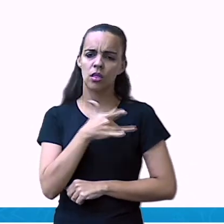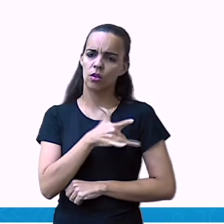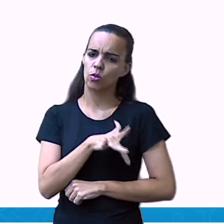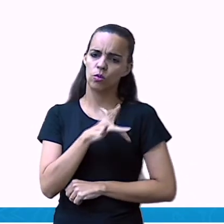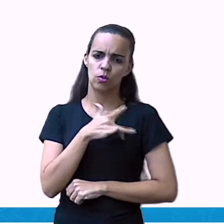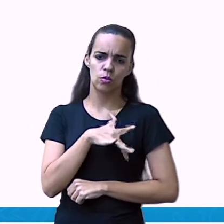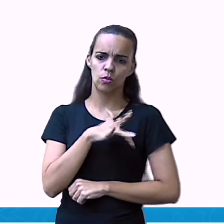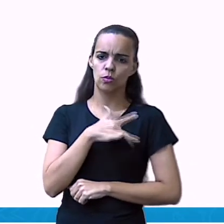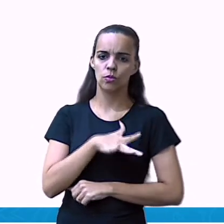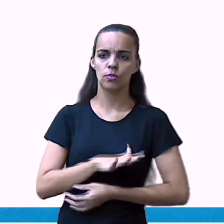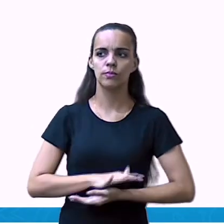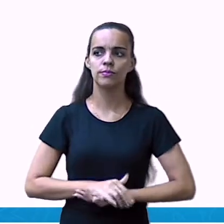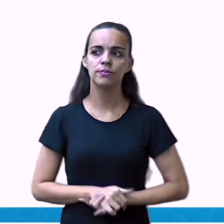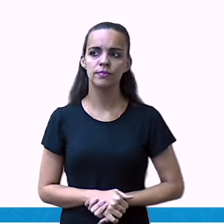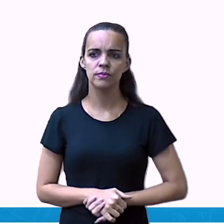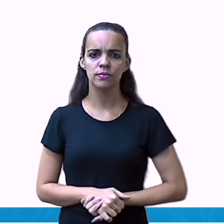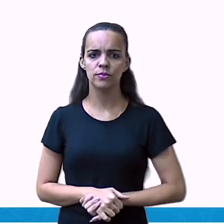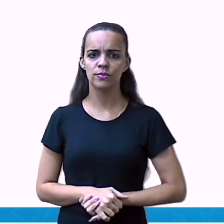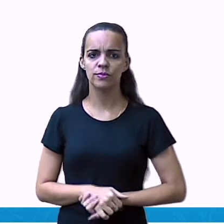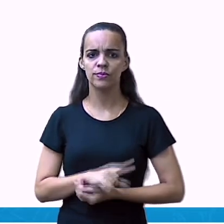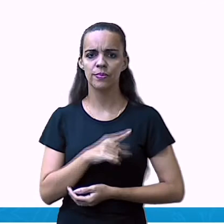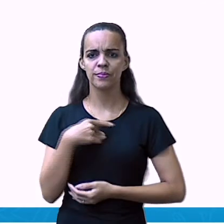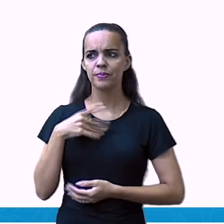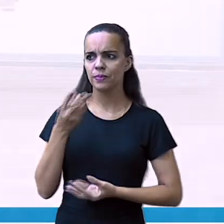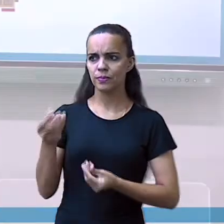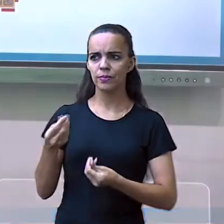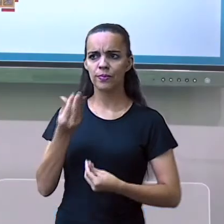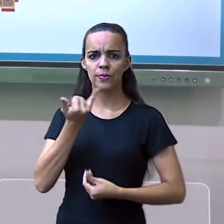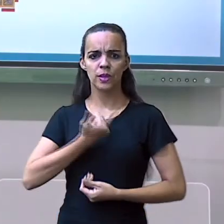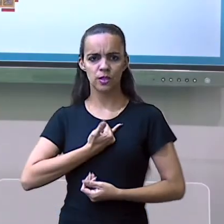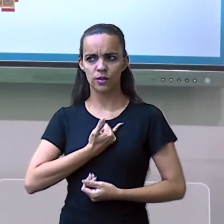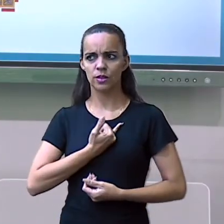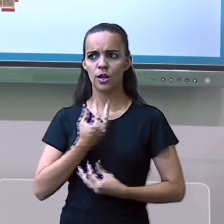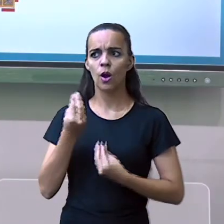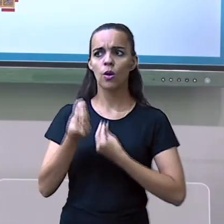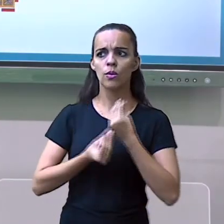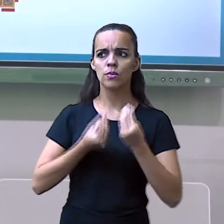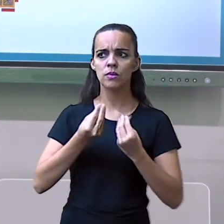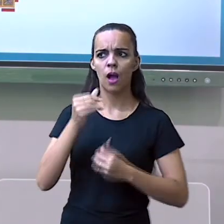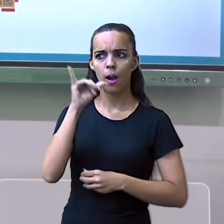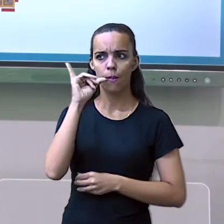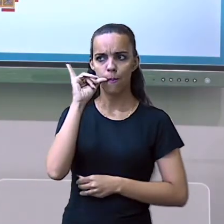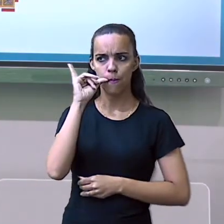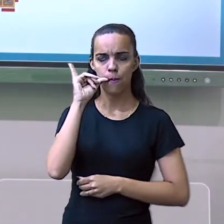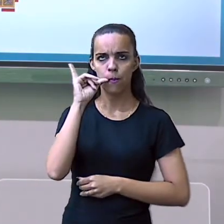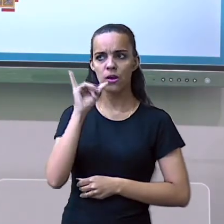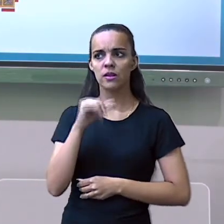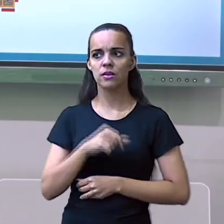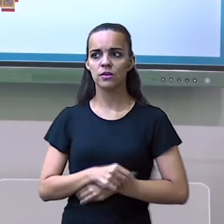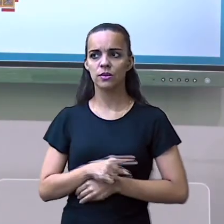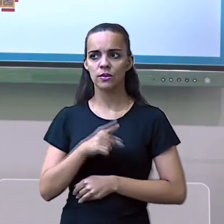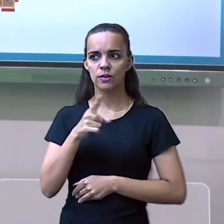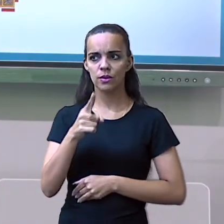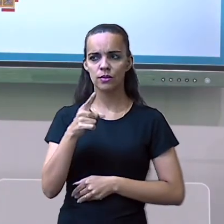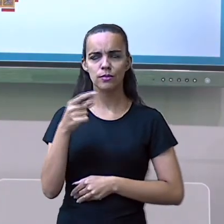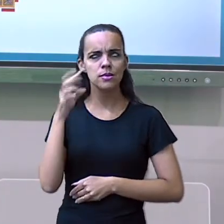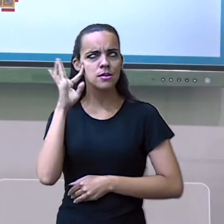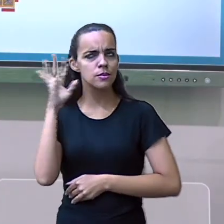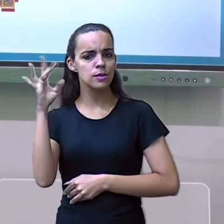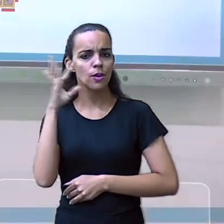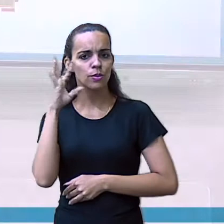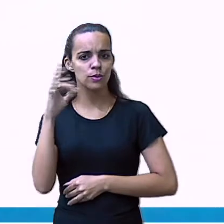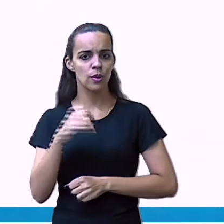que dá dó. Me diga, como é o saci em seu